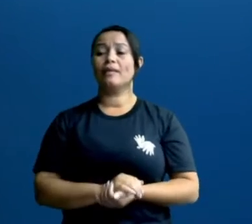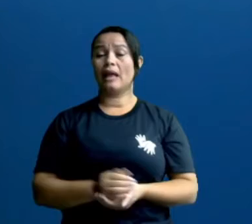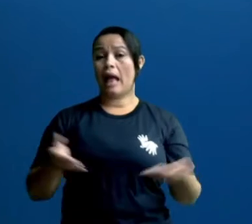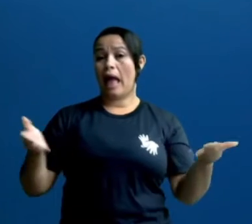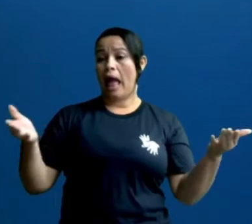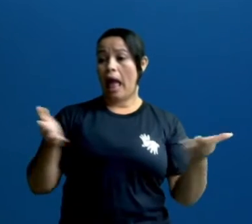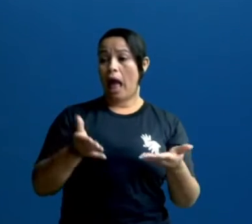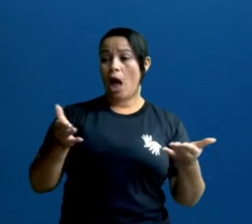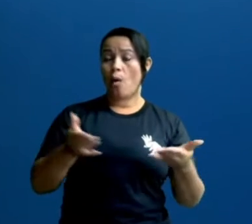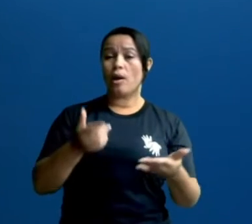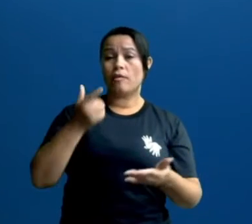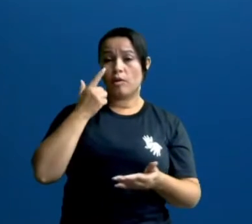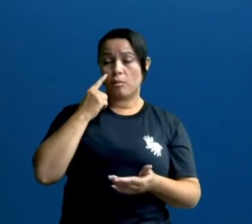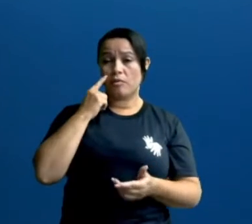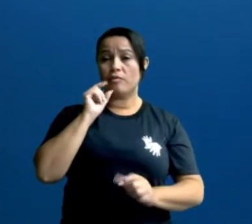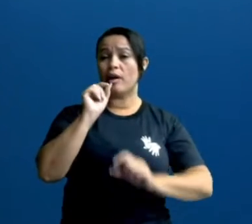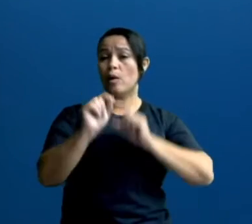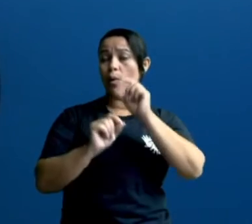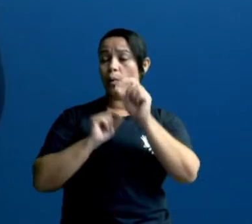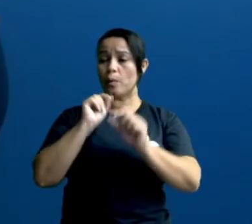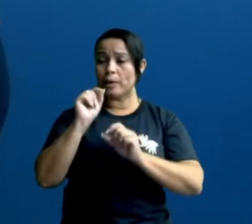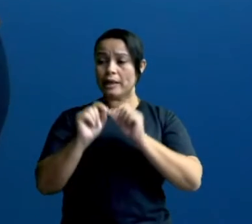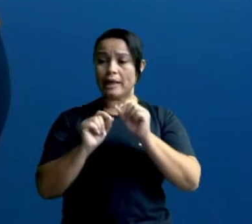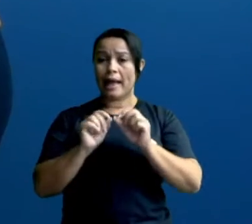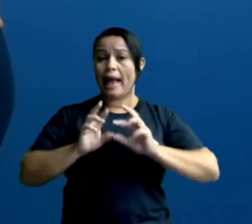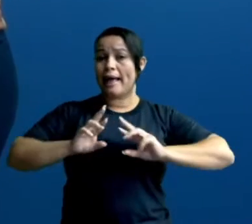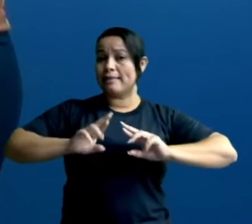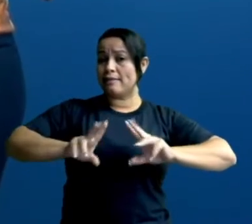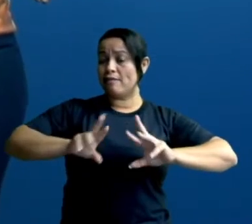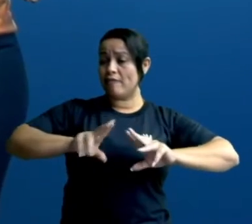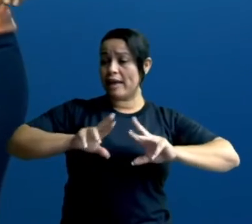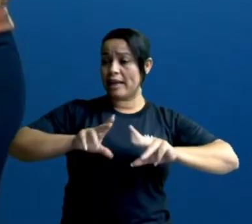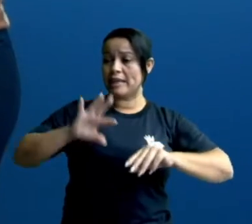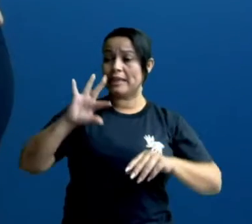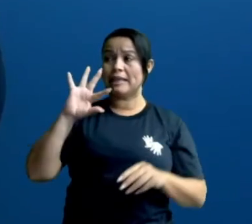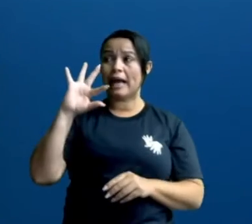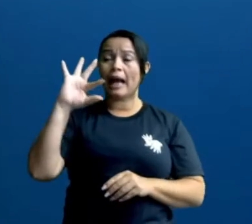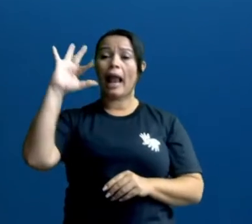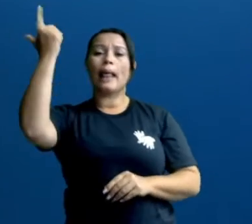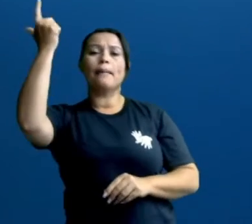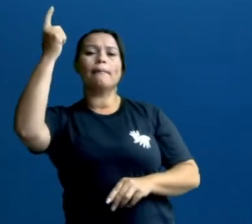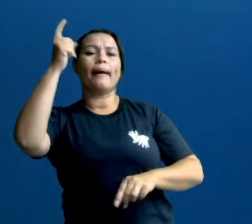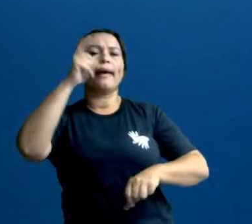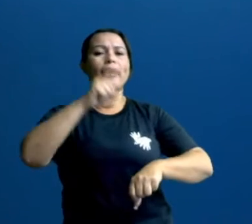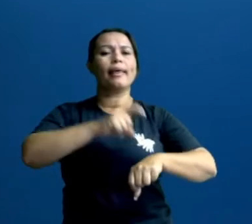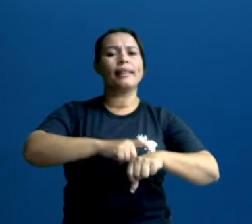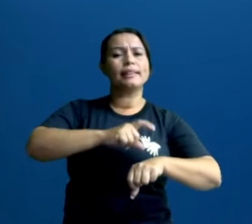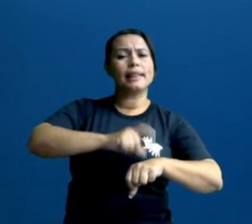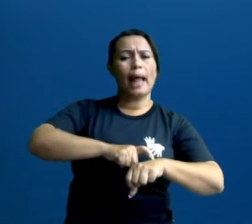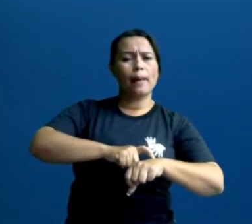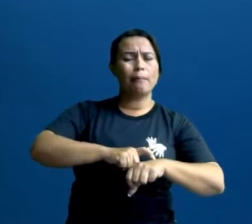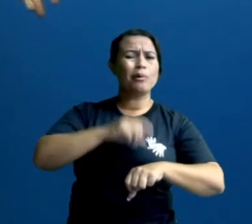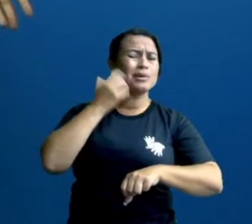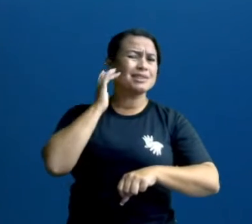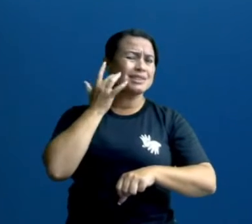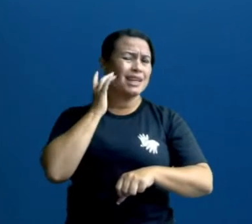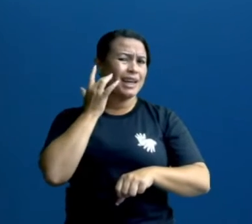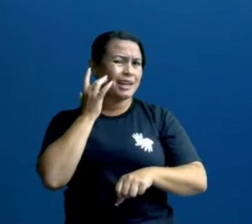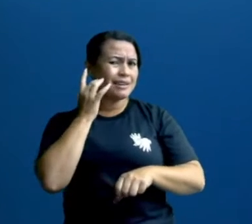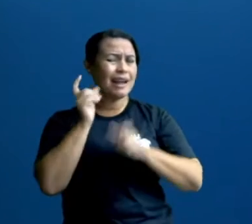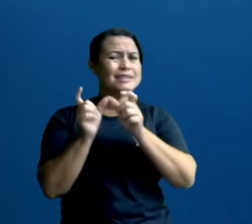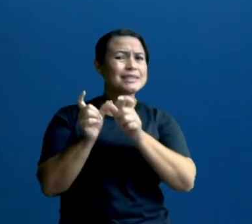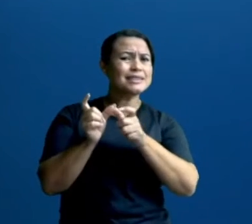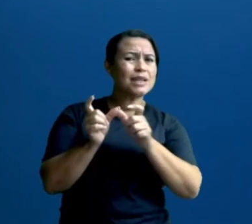e agora eu vou trazer para vocês a diferença entre clima e tempo será que eles são